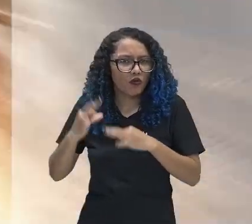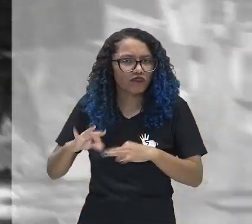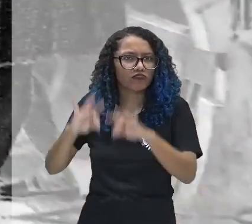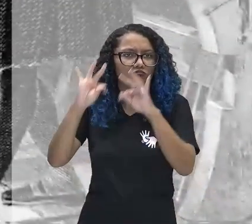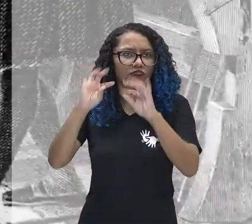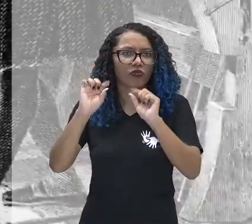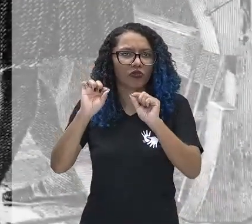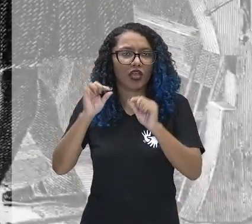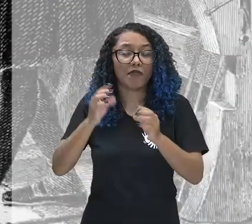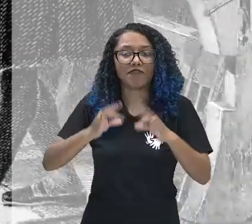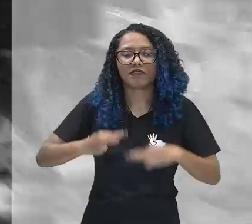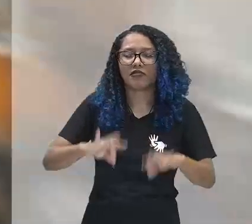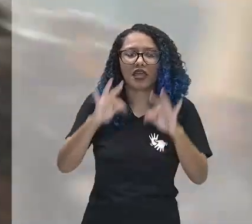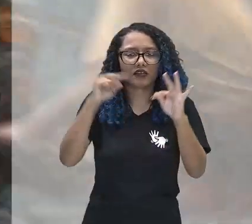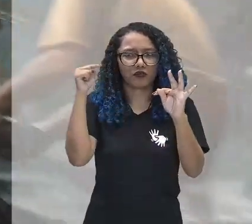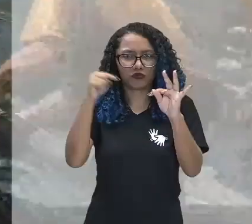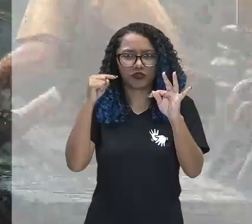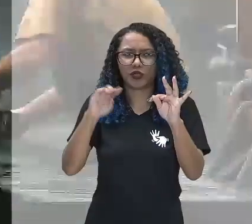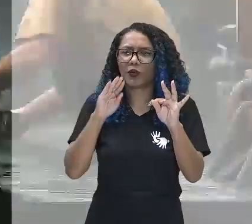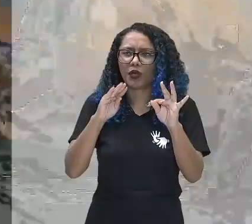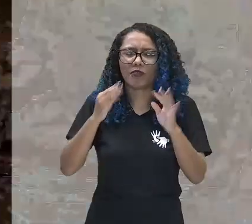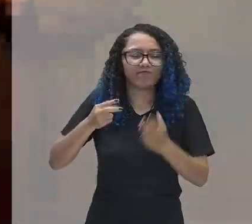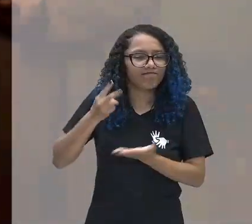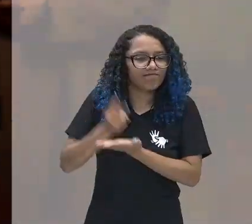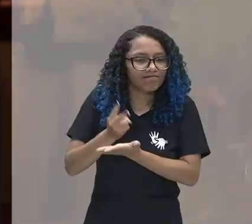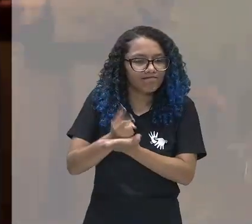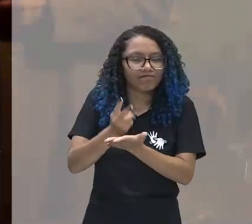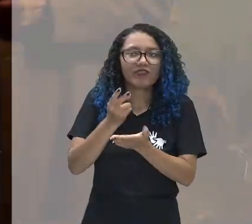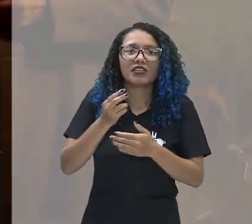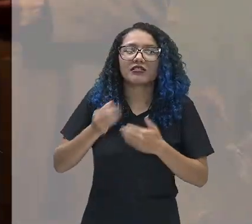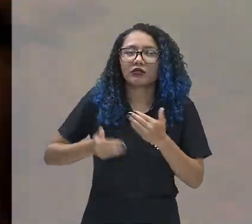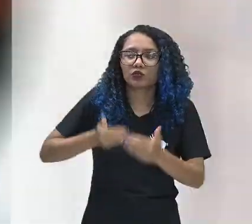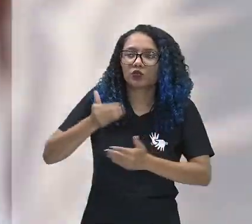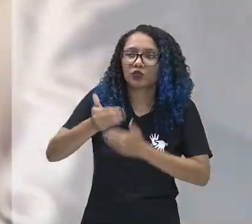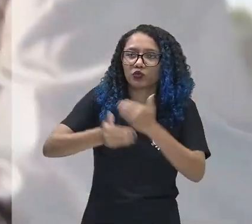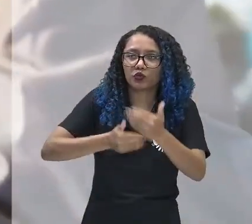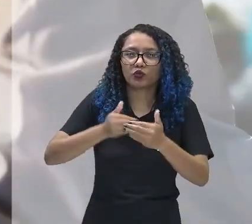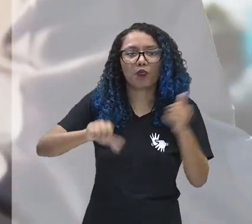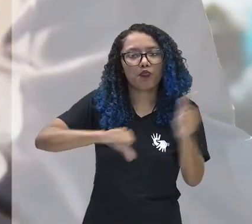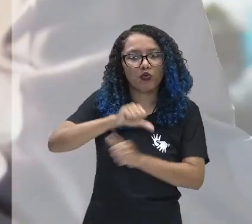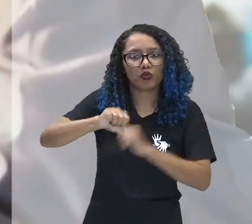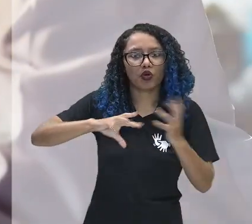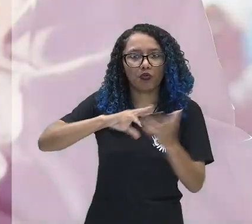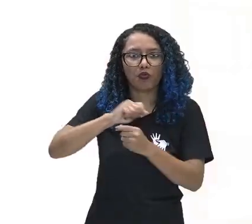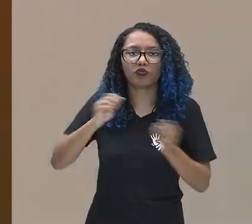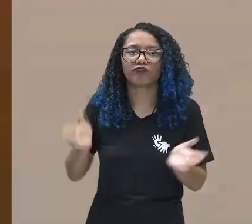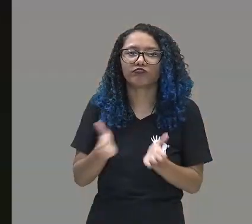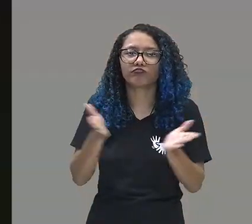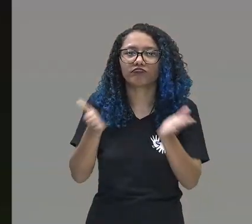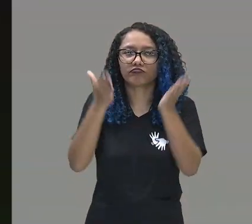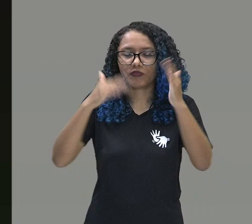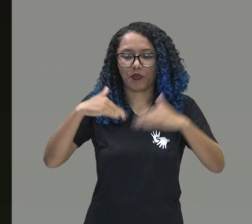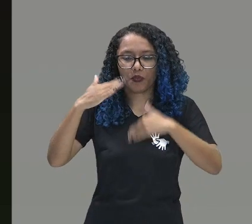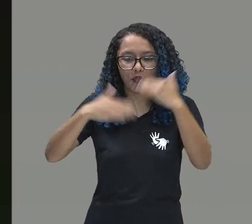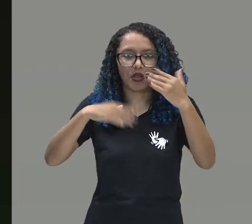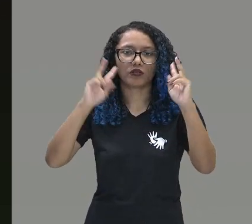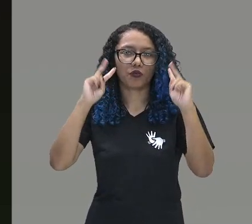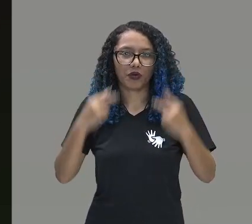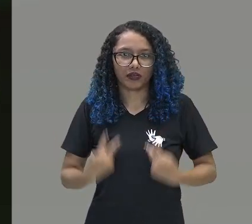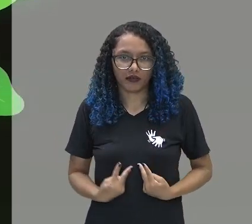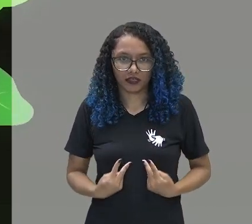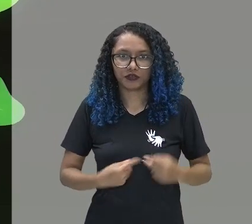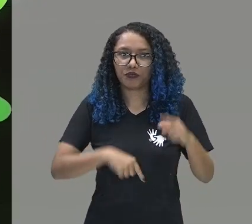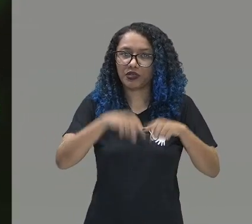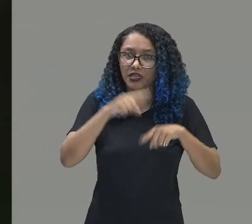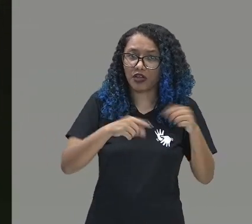descoberta tecnológica é um processo contínuo, moldando o mundo e impulsionando o progresso humano. As ferramentas de hoje